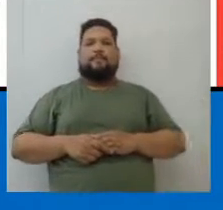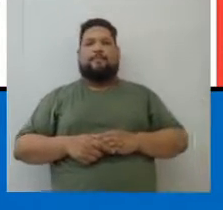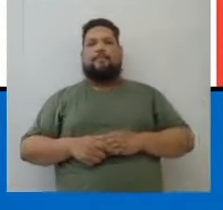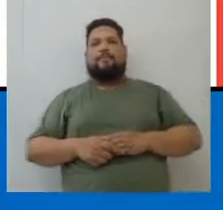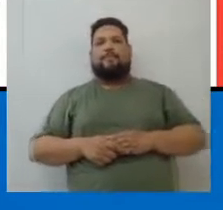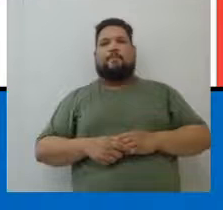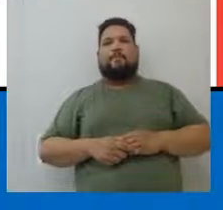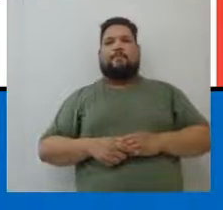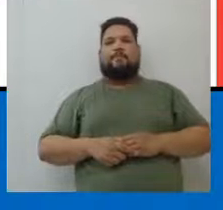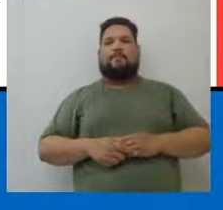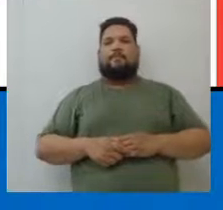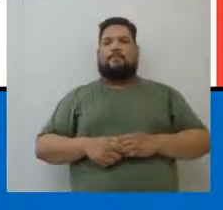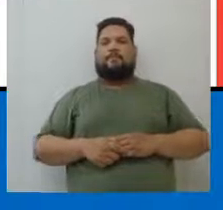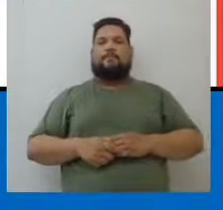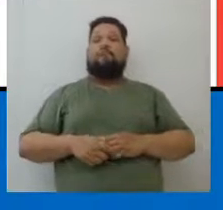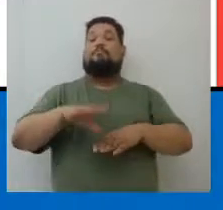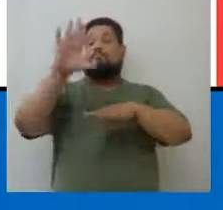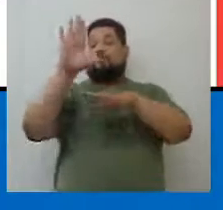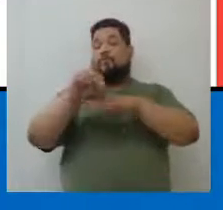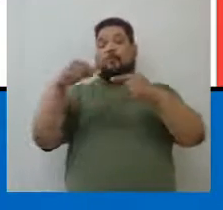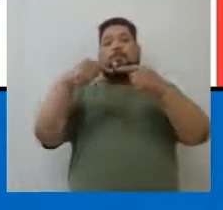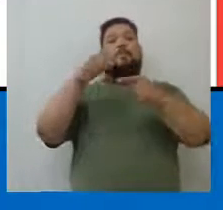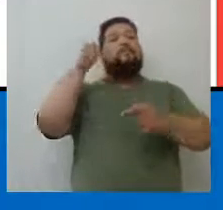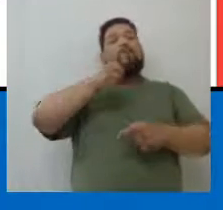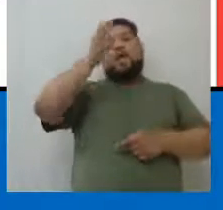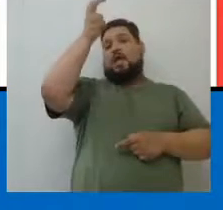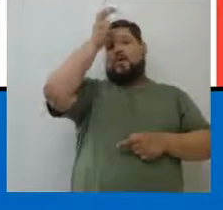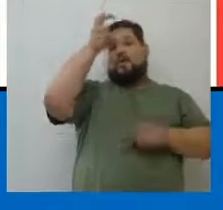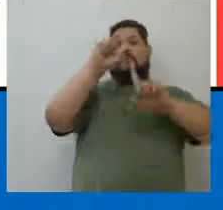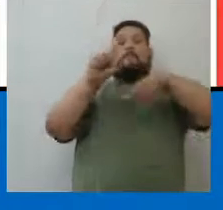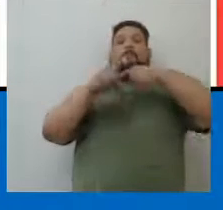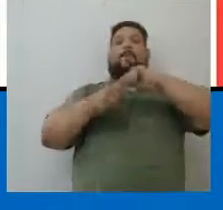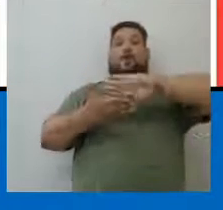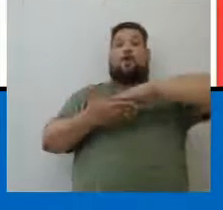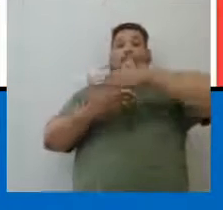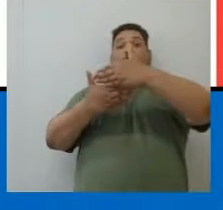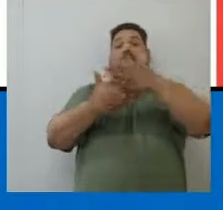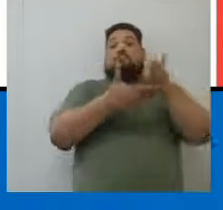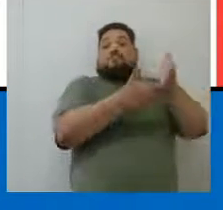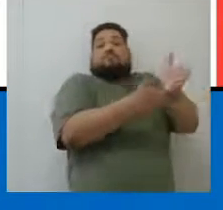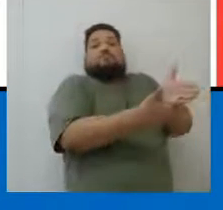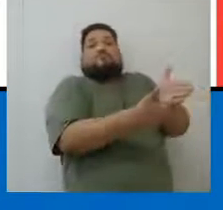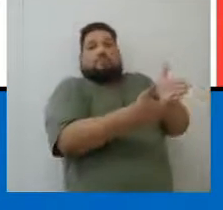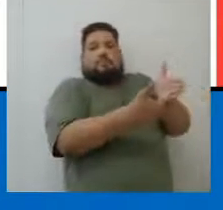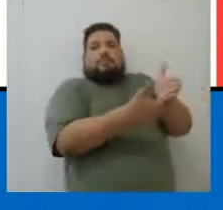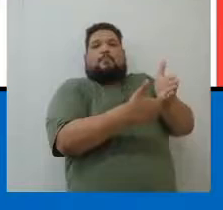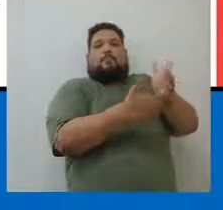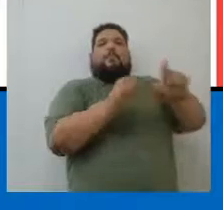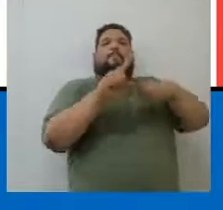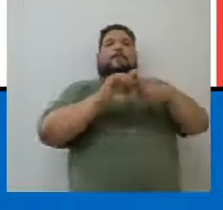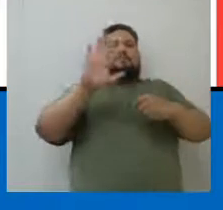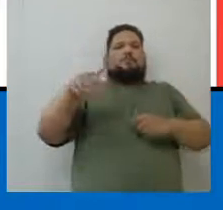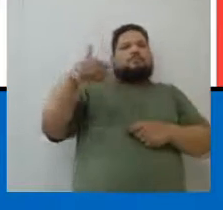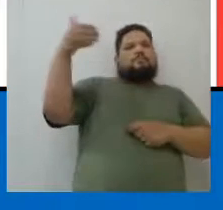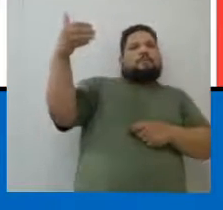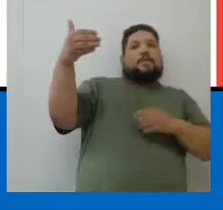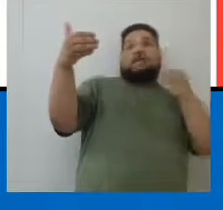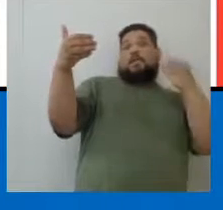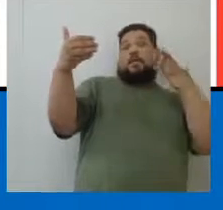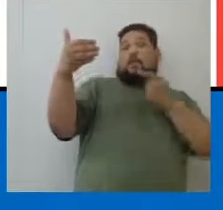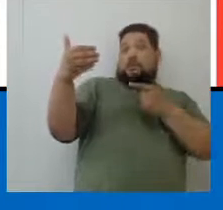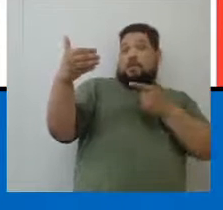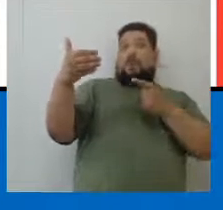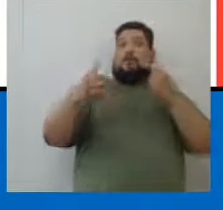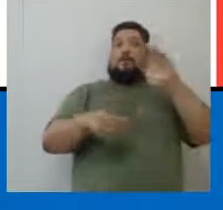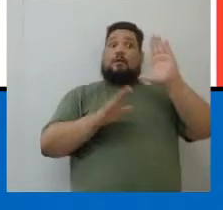De uma egípcia, tá? Segurando um computador e levantando o celular, tá? Do outro lado lá, a